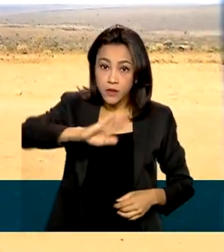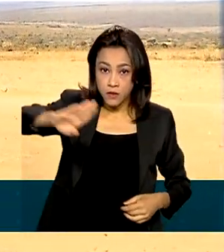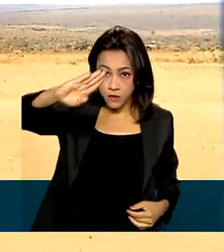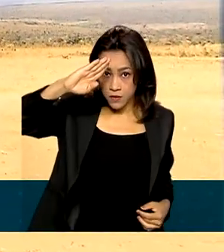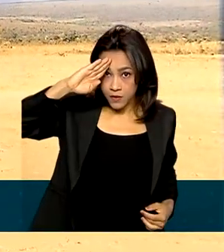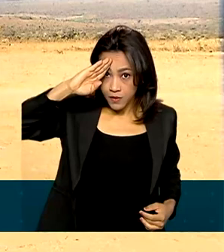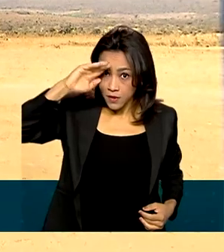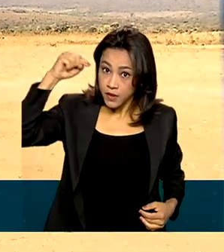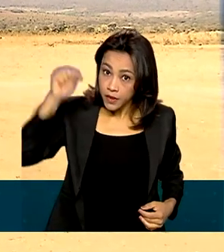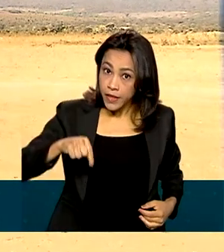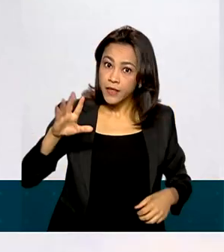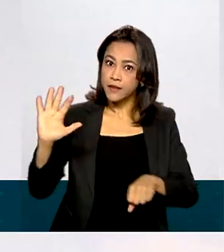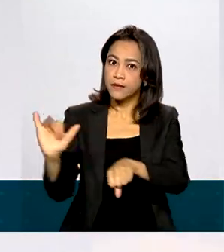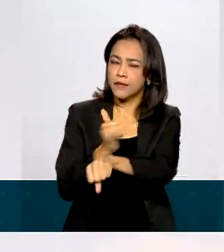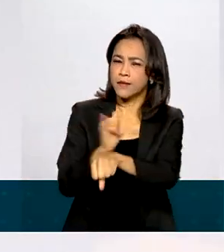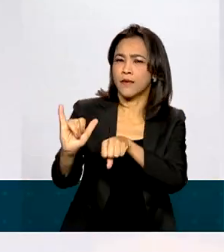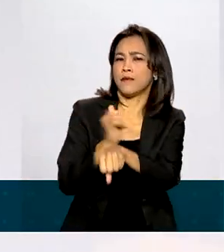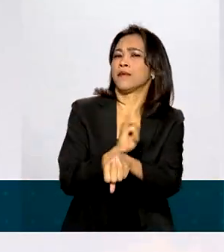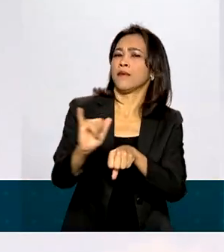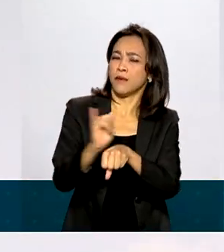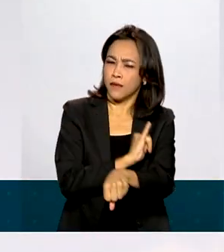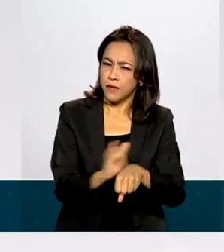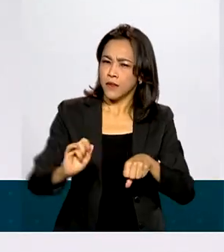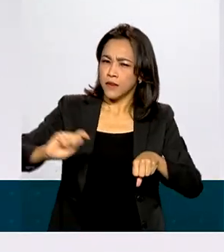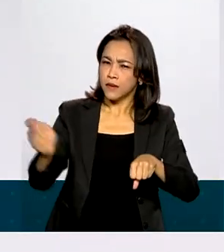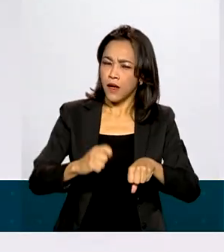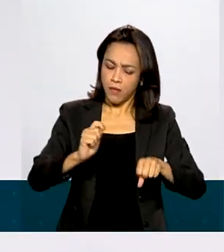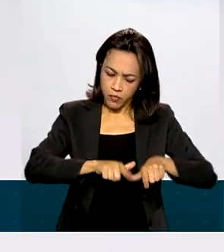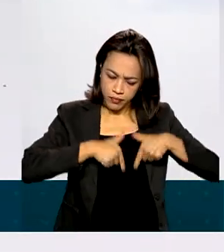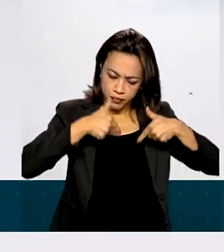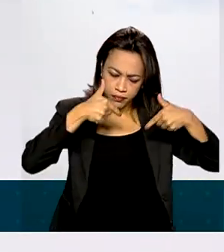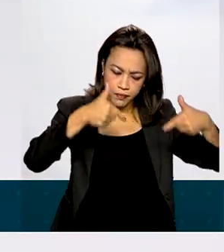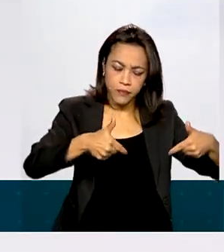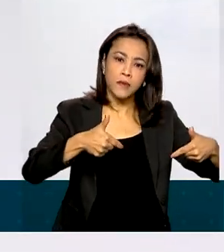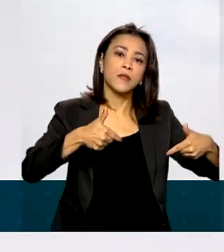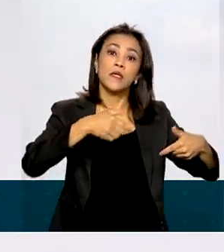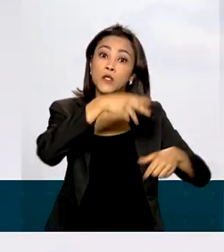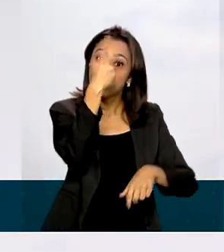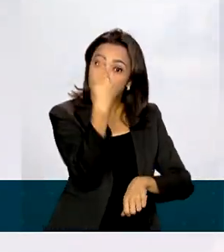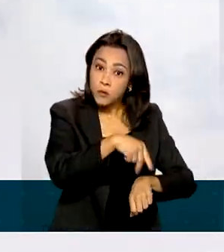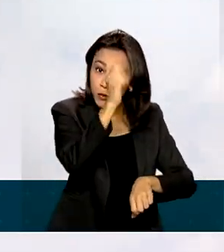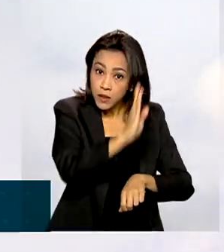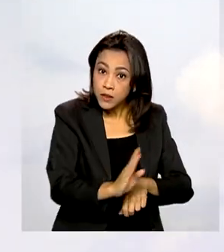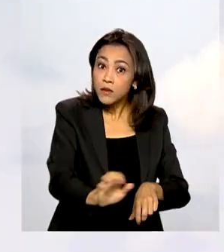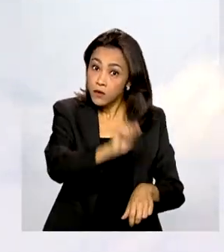força estratégica, capaz de atuar no país e no exterior.